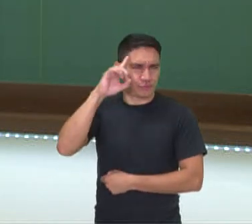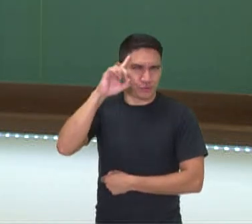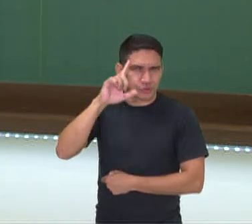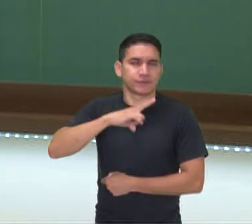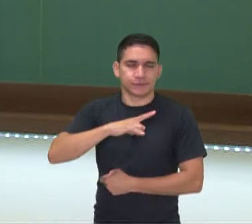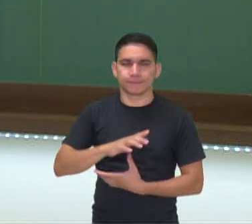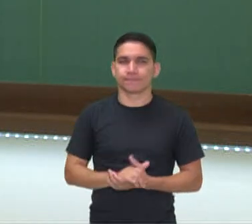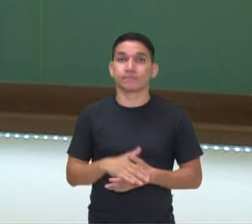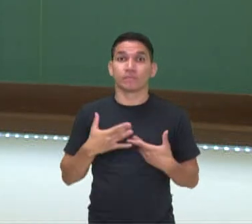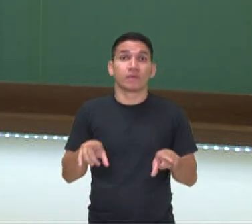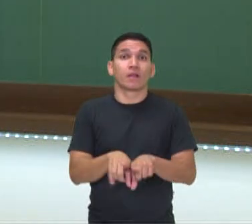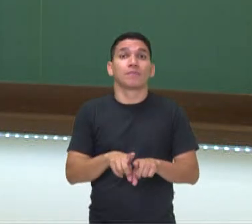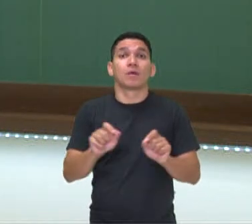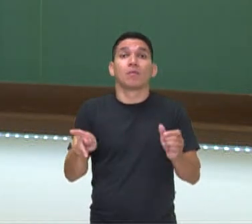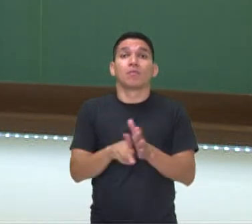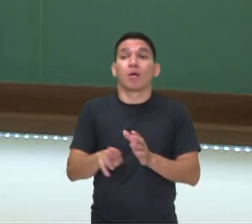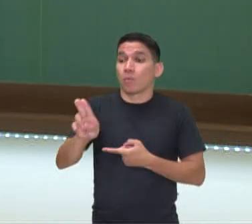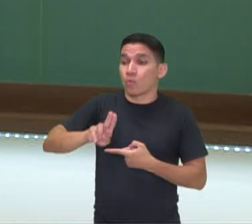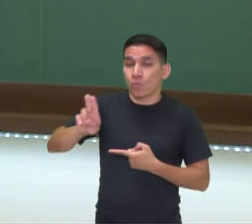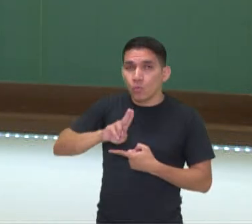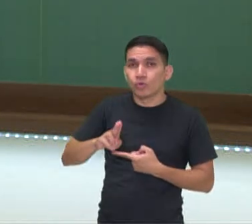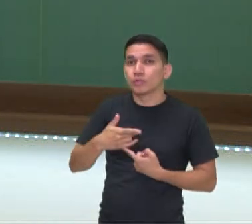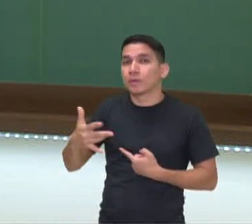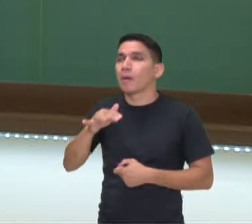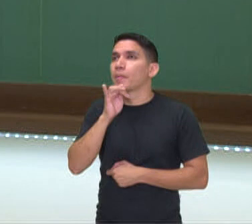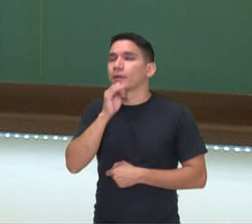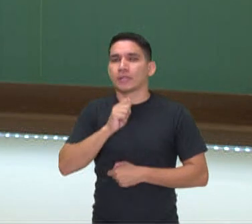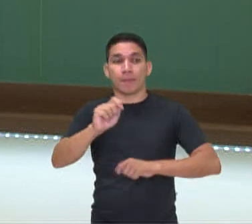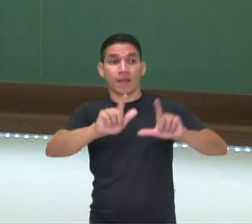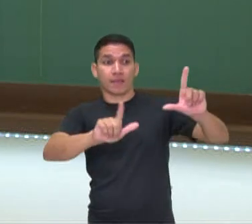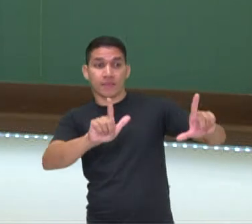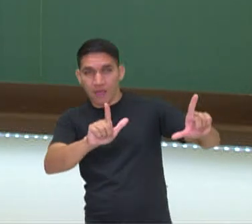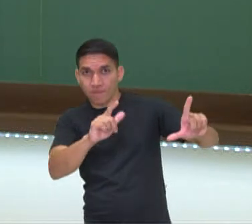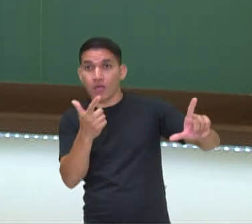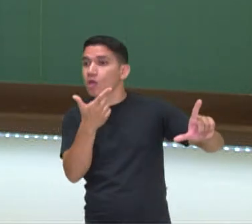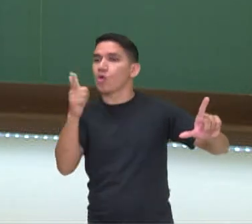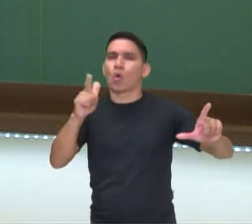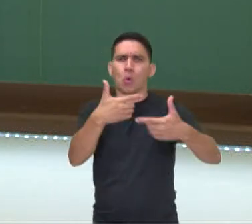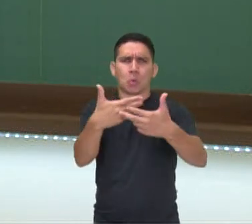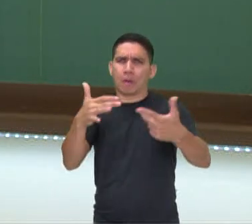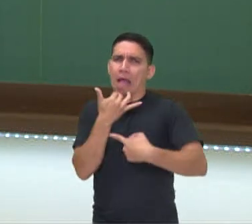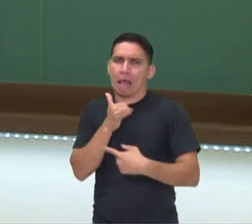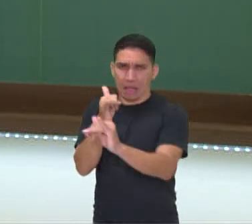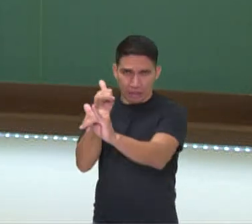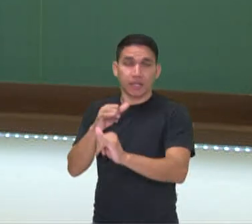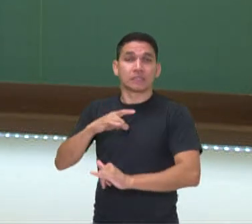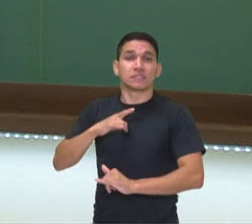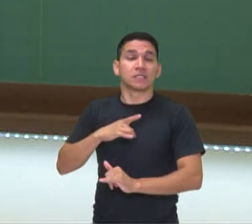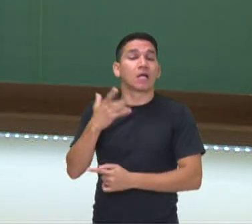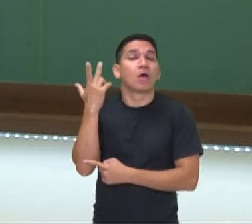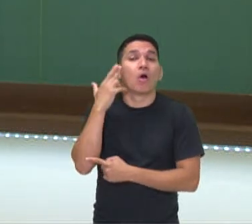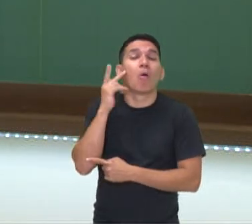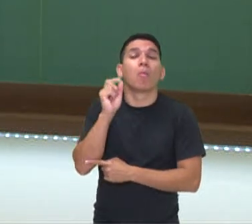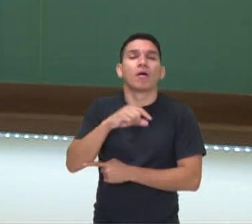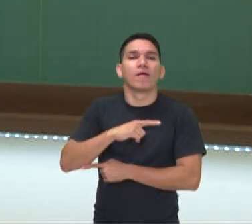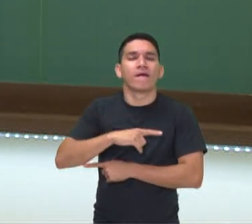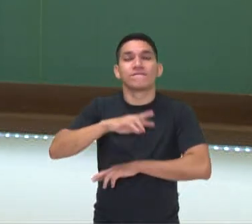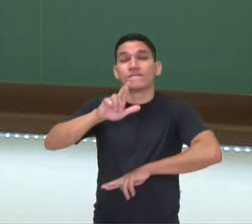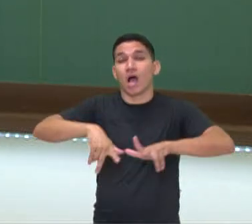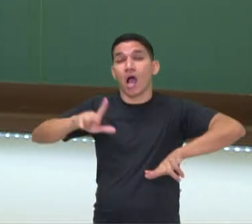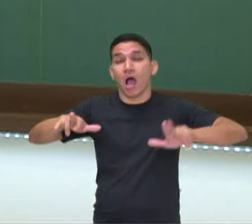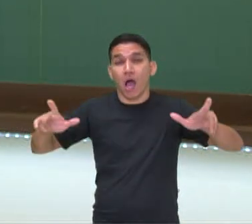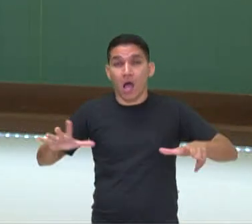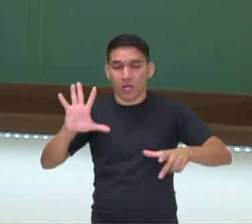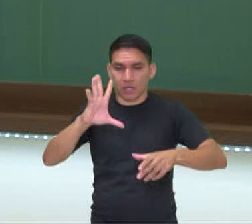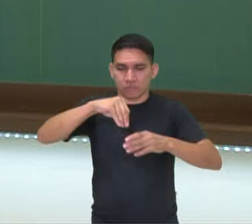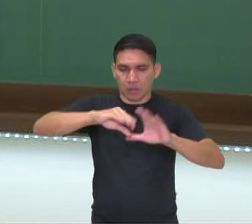Até mesmo os bens de consumo duráveis, como televisões e outros aparelhos, muitas vezes vindo com várias